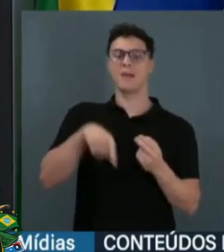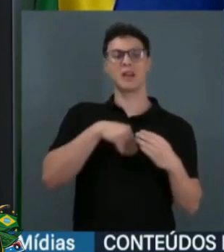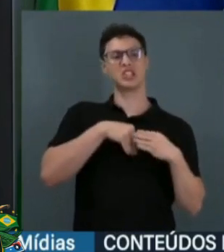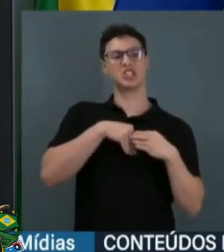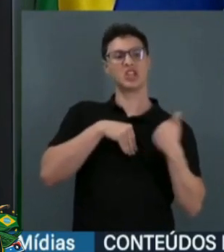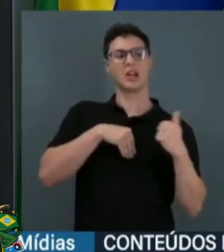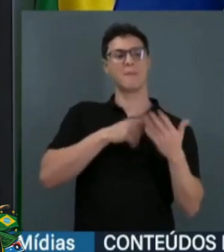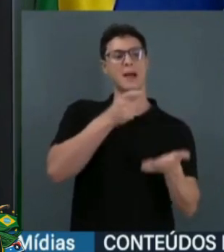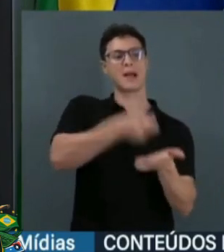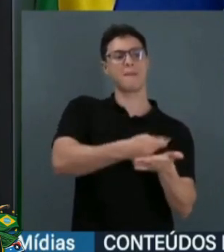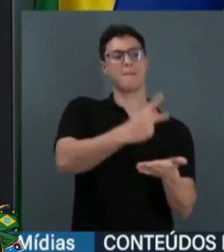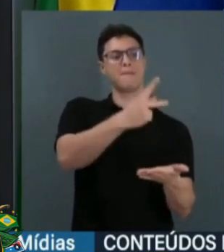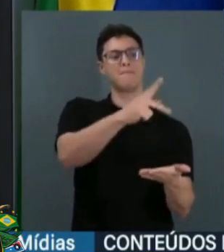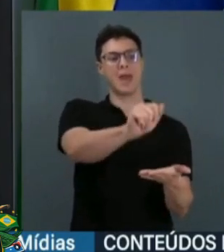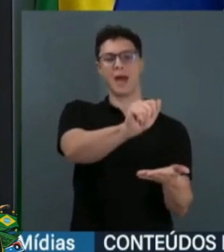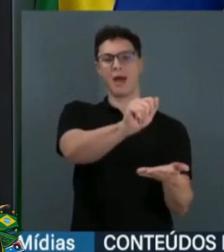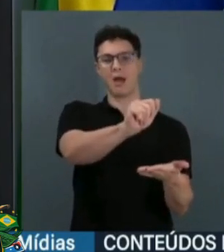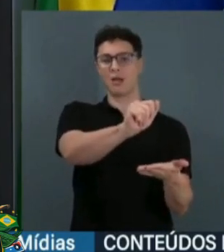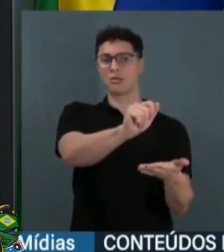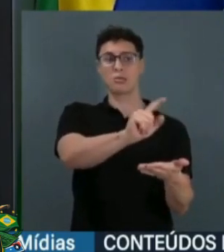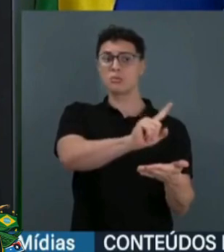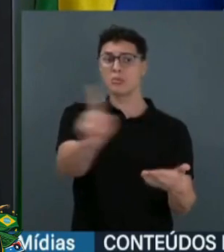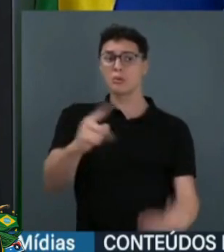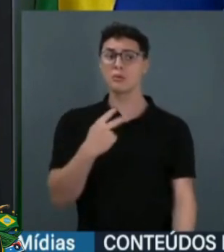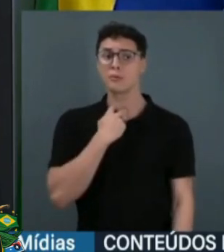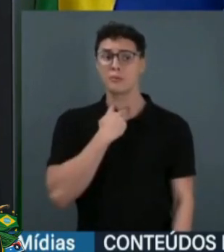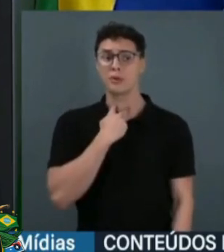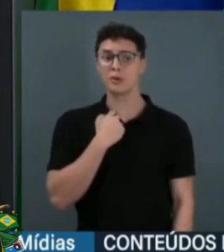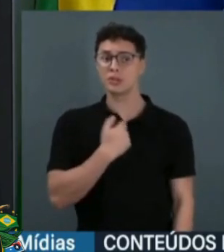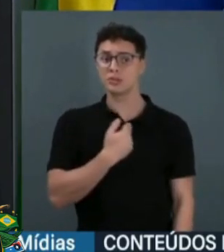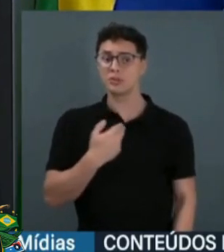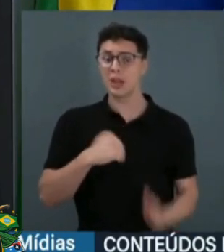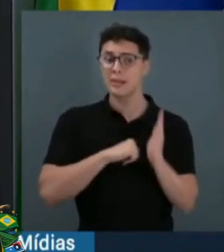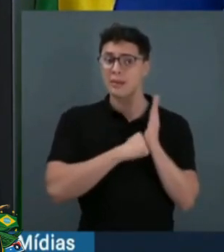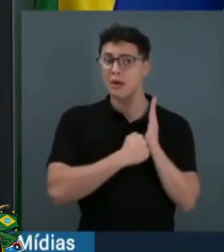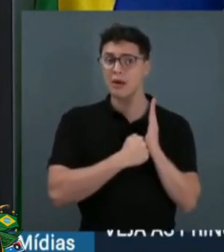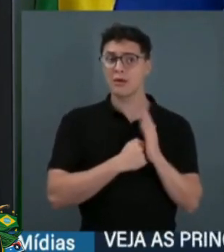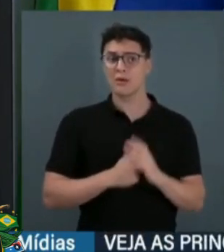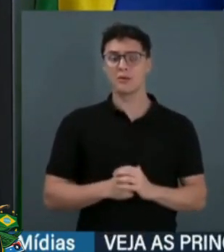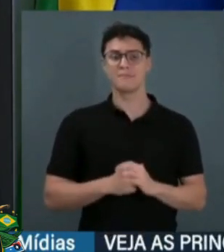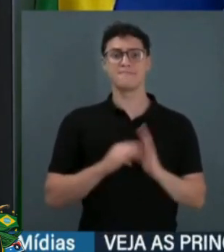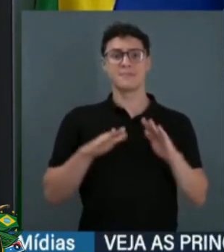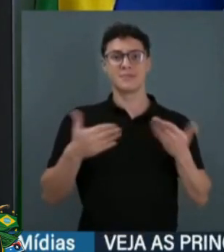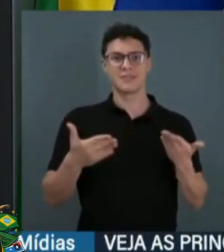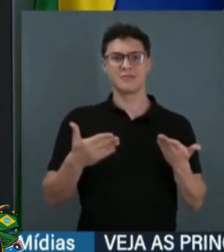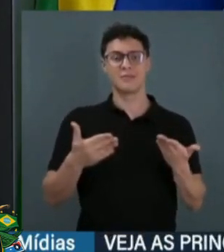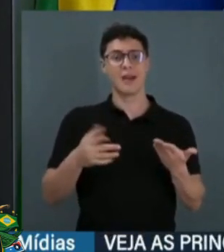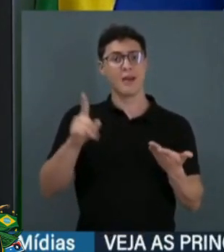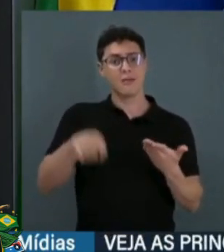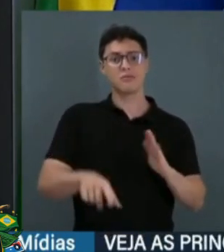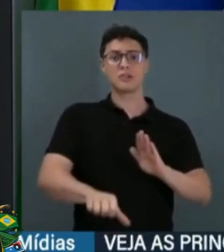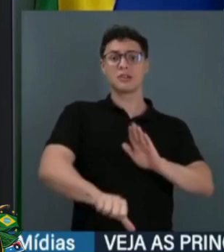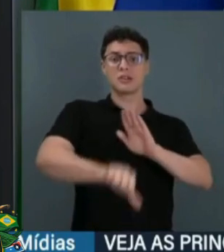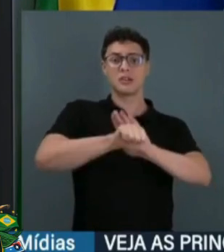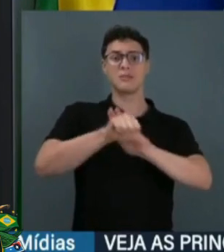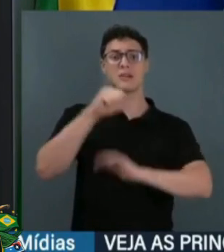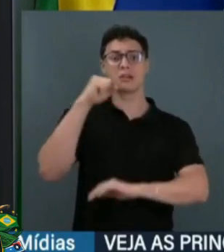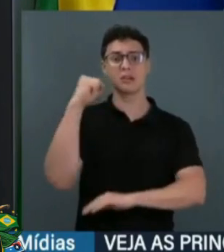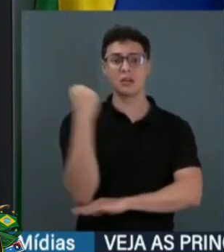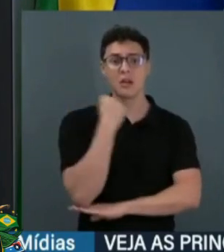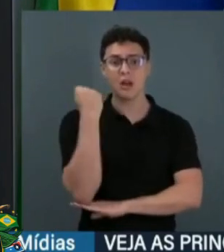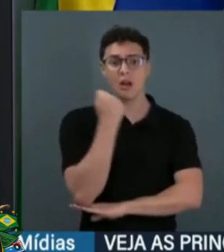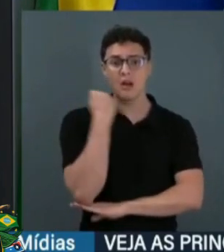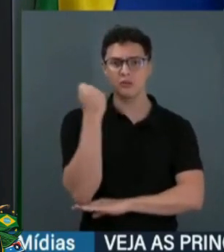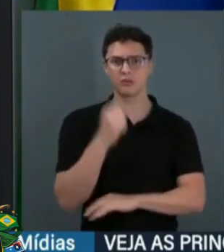alimentícia, caso a pessoa esteja devendo, não pode ser retido. Então, é um crime gravíssimo.